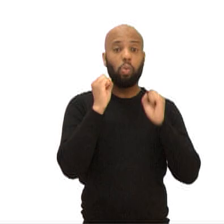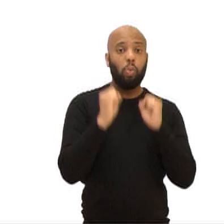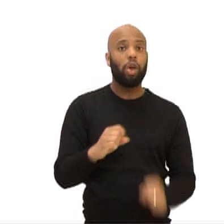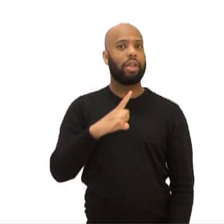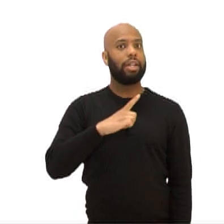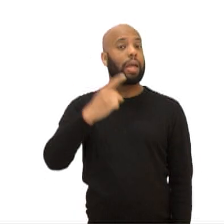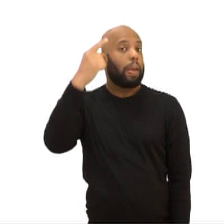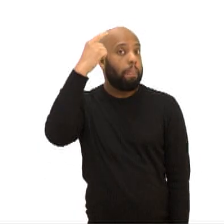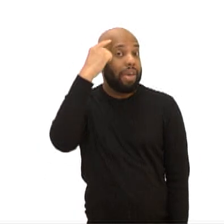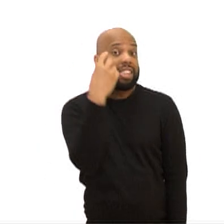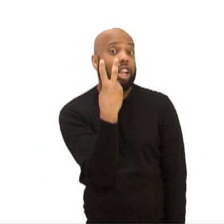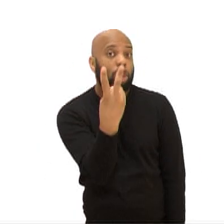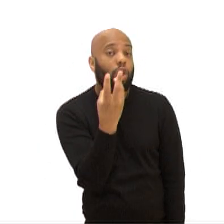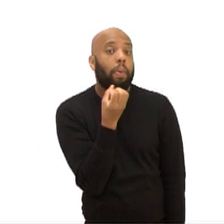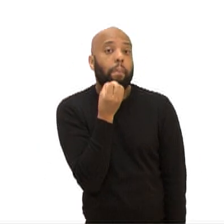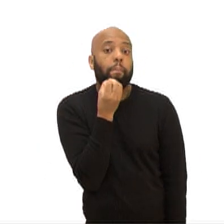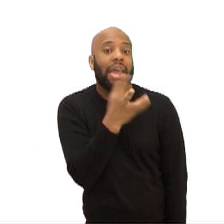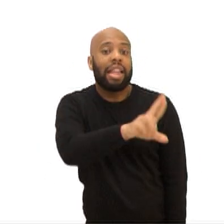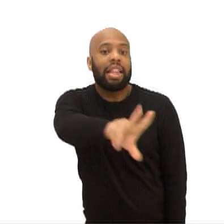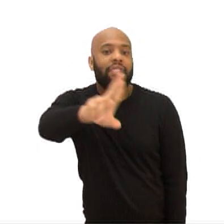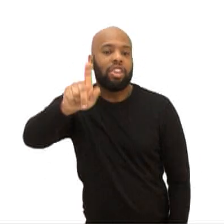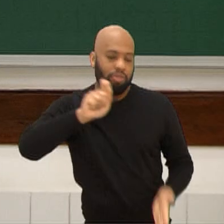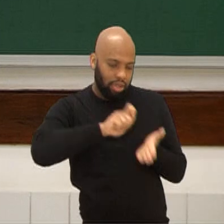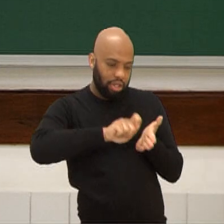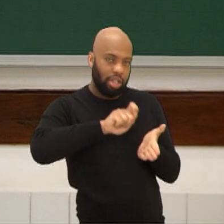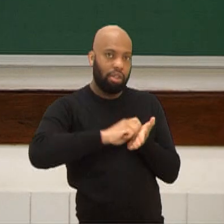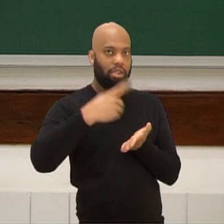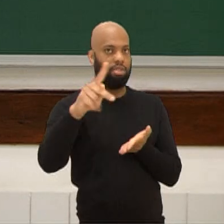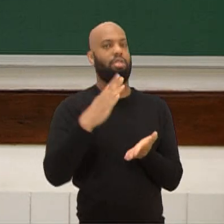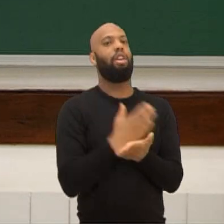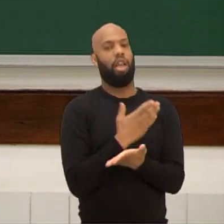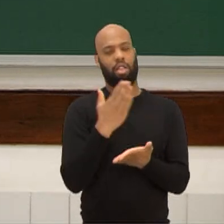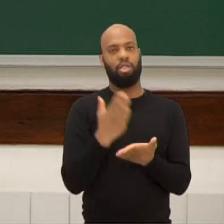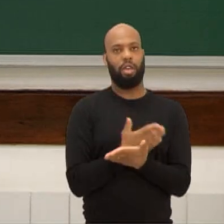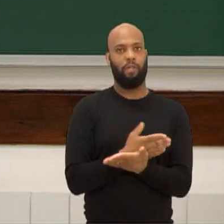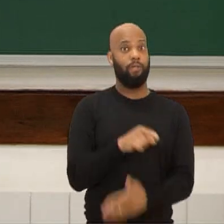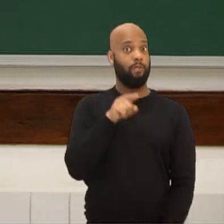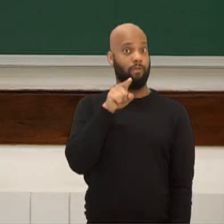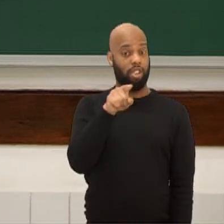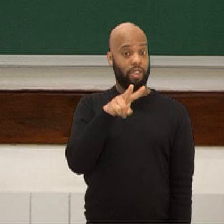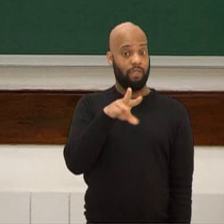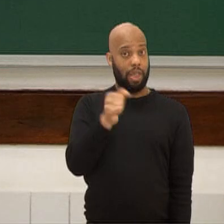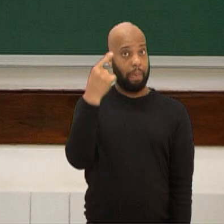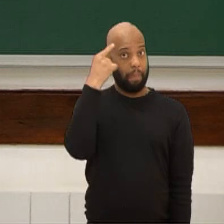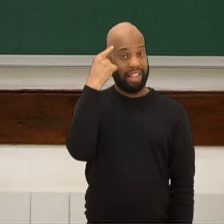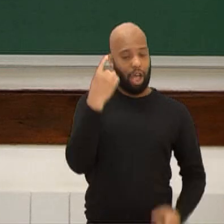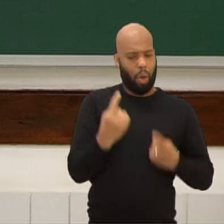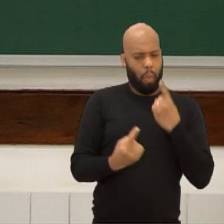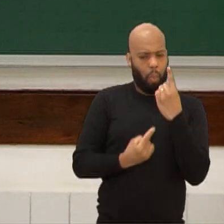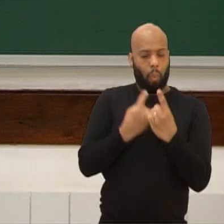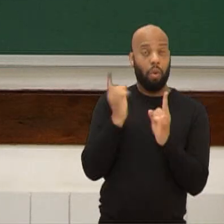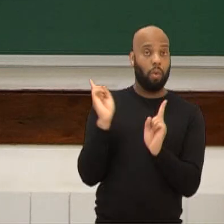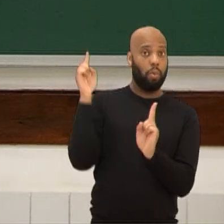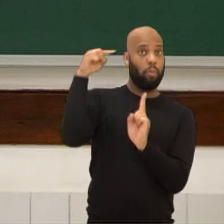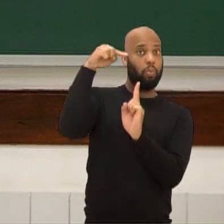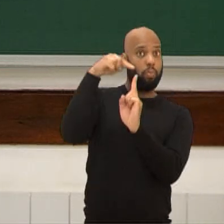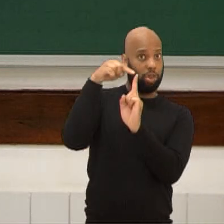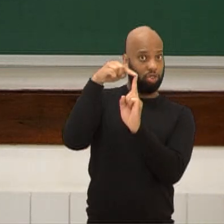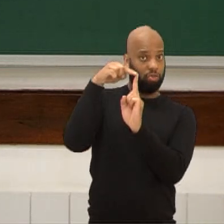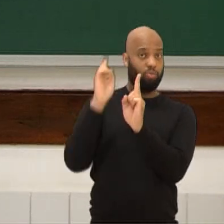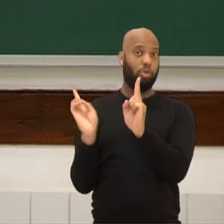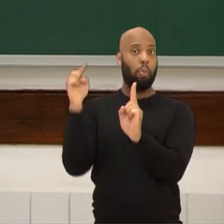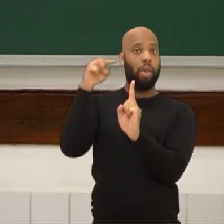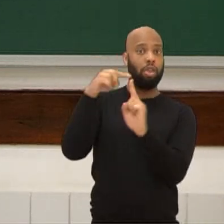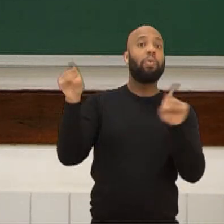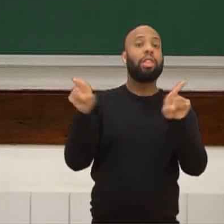Pense em dois e relata em seu caderno. Então, você vai pensar quais os objetivos, né, em que objetivos